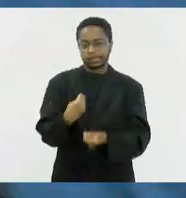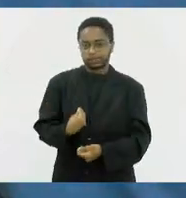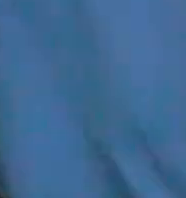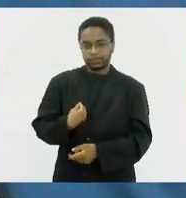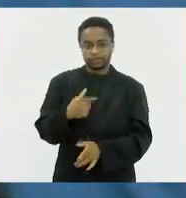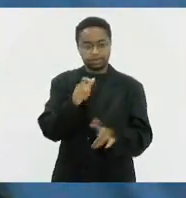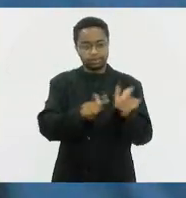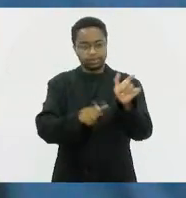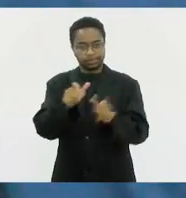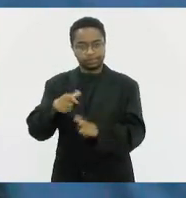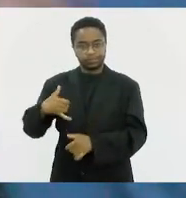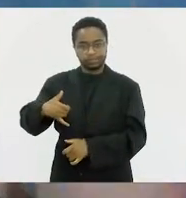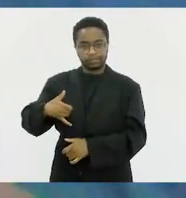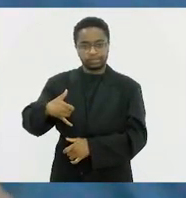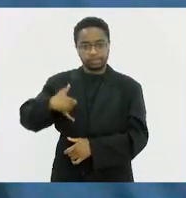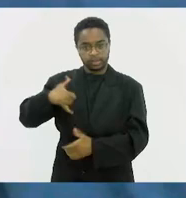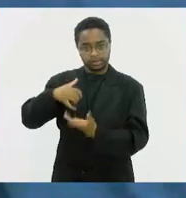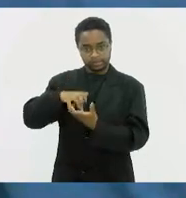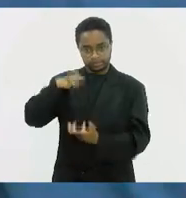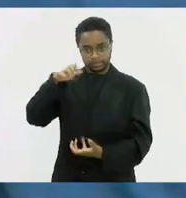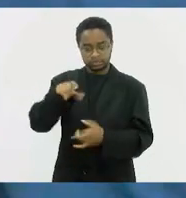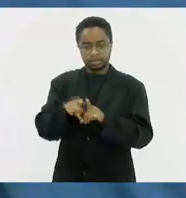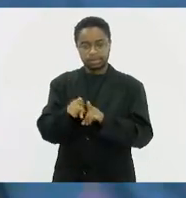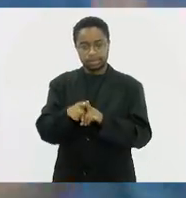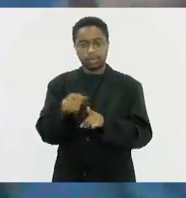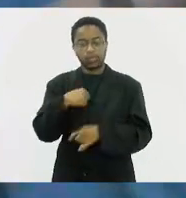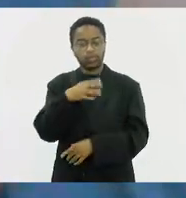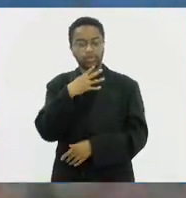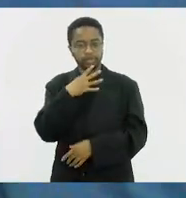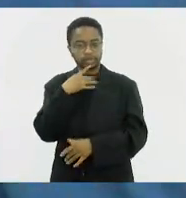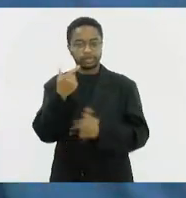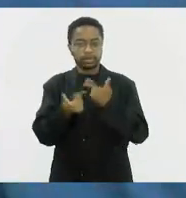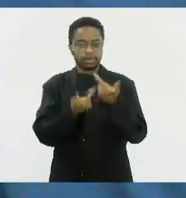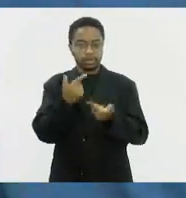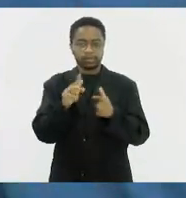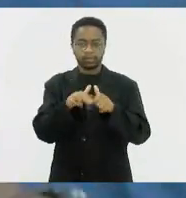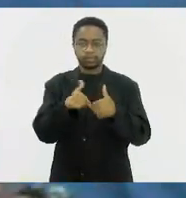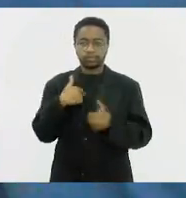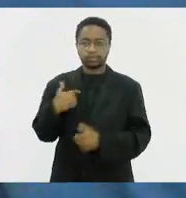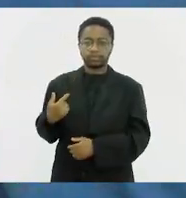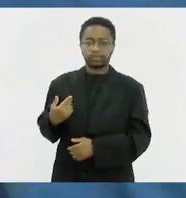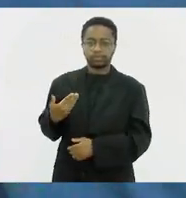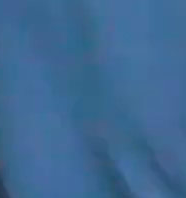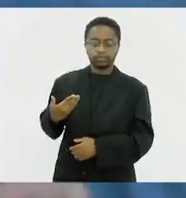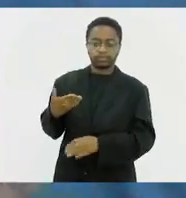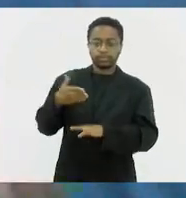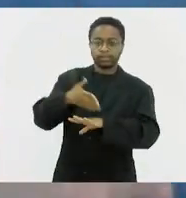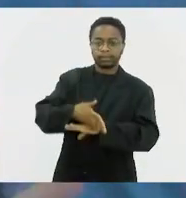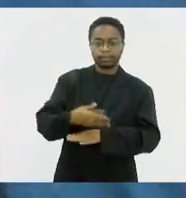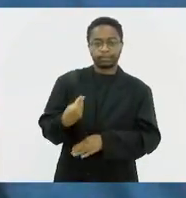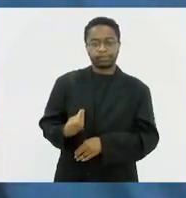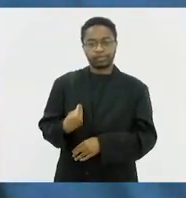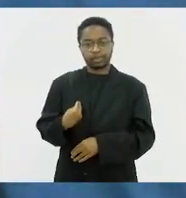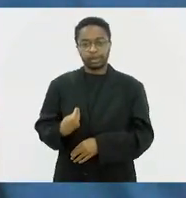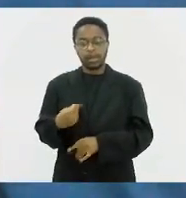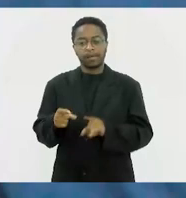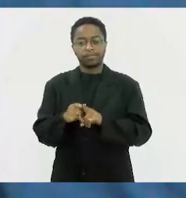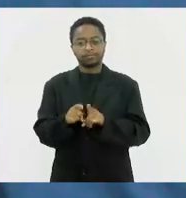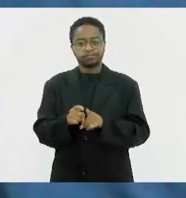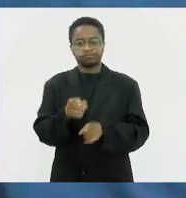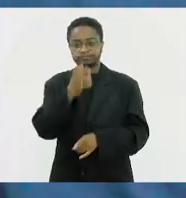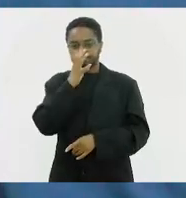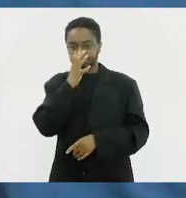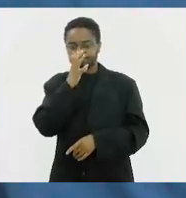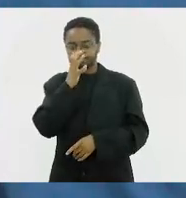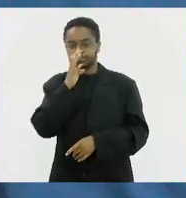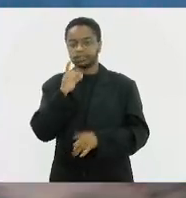idade. E eu sou testemunha desse trabalho, por isso fiz questão também de vir para prestigiar o público presente. E